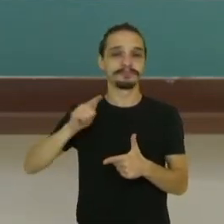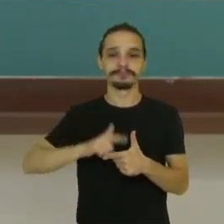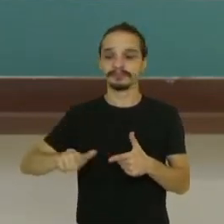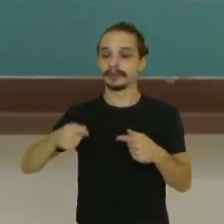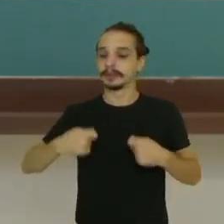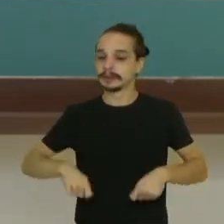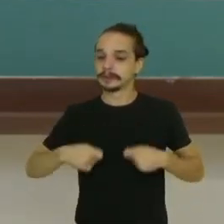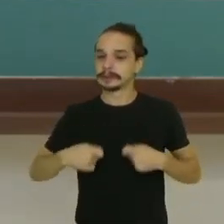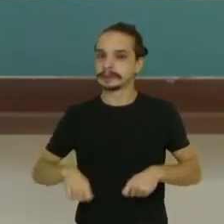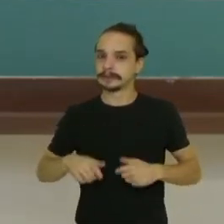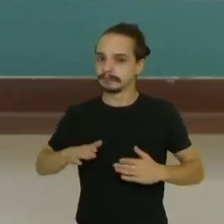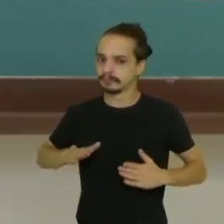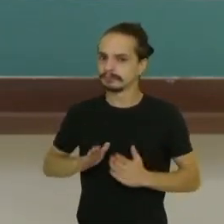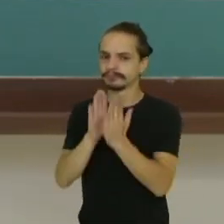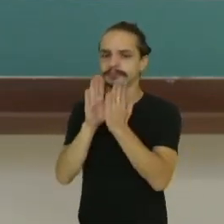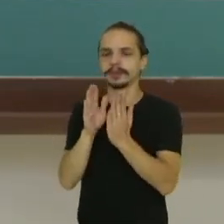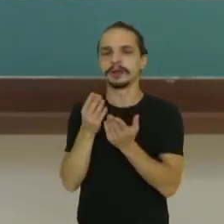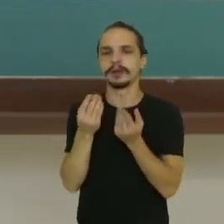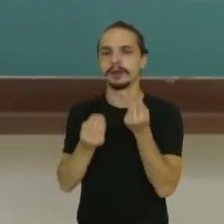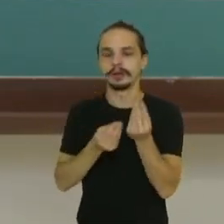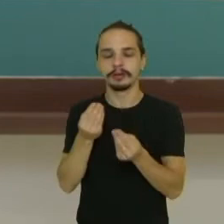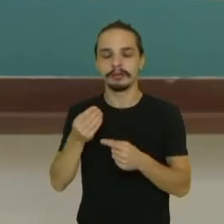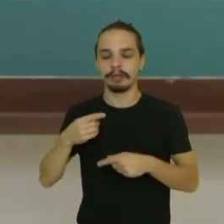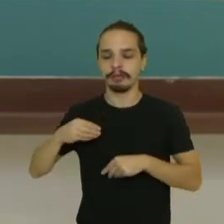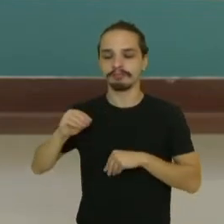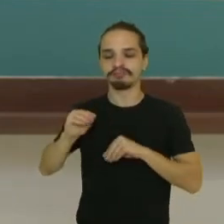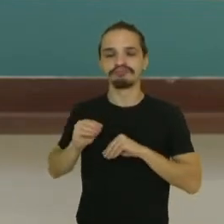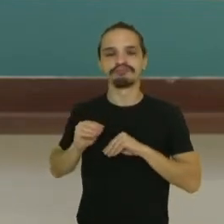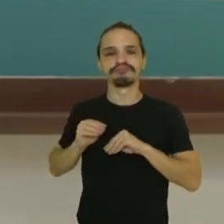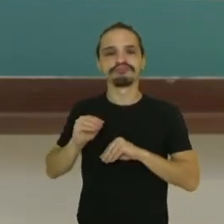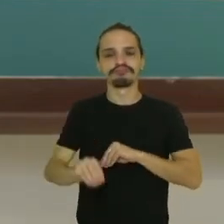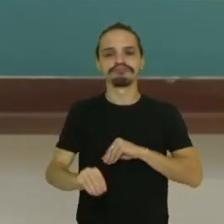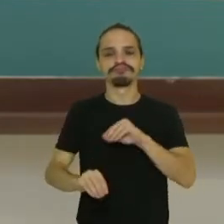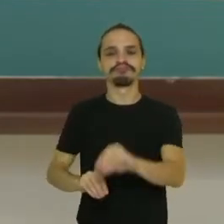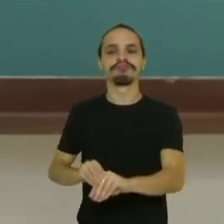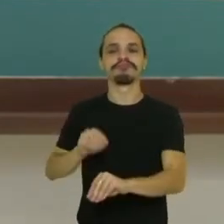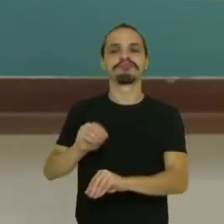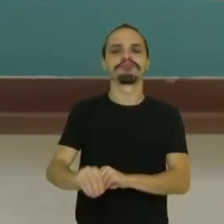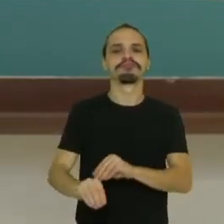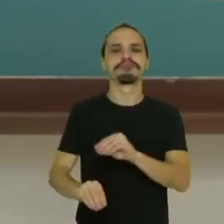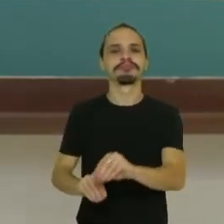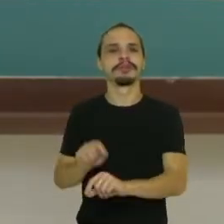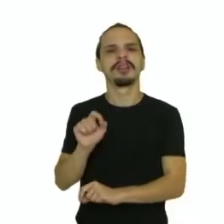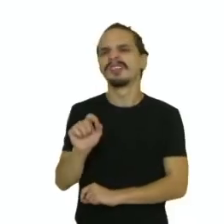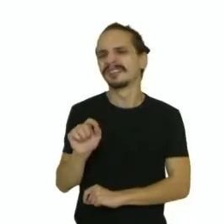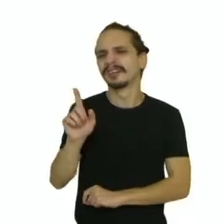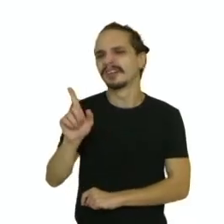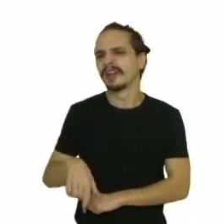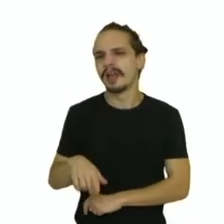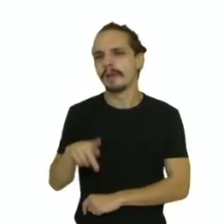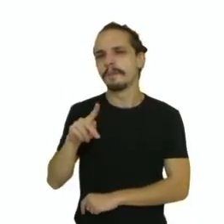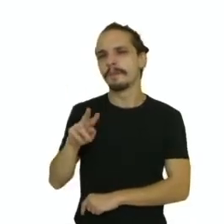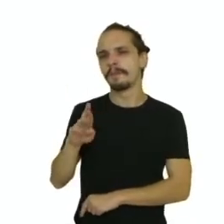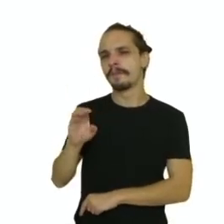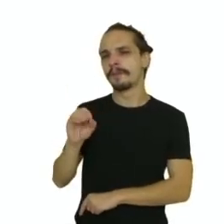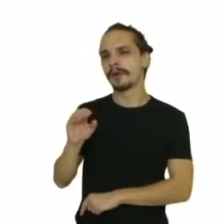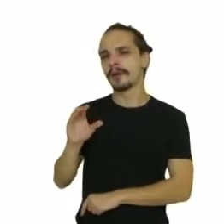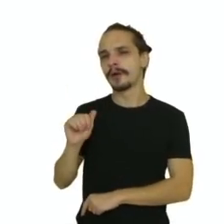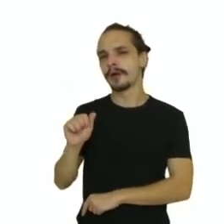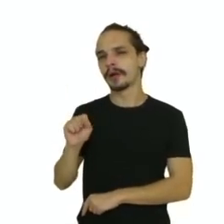enfrentar esse e o procrastinar mas Professor Paulo O que é procrastinar Olha só